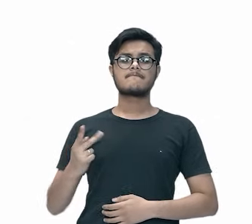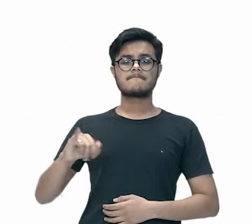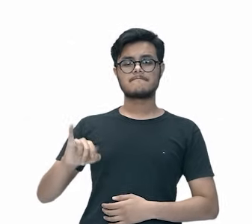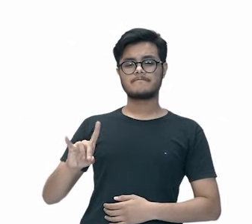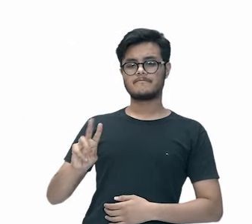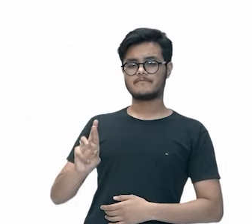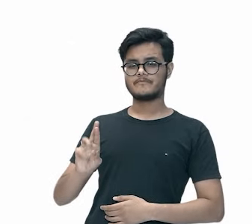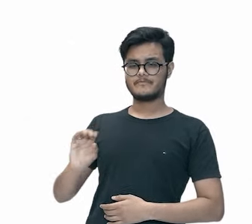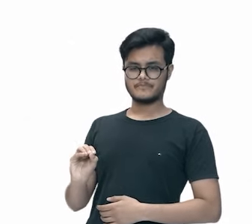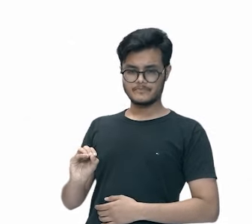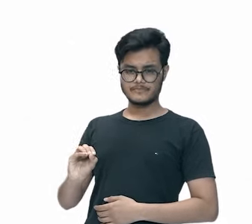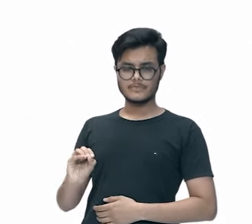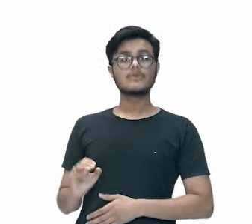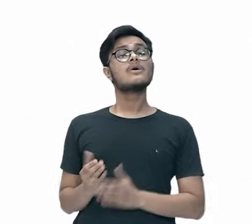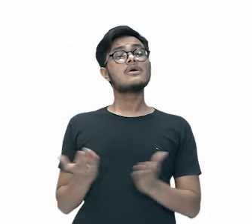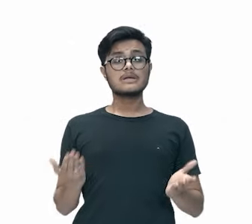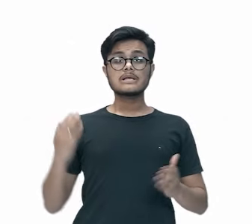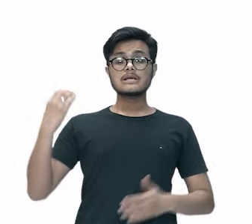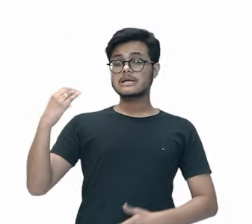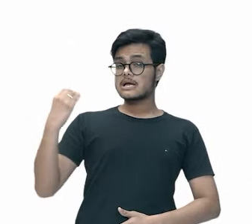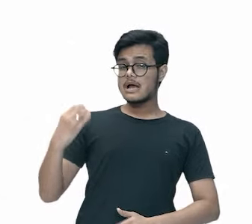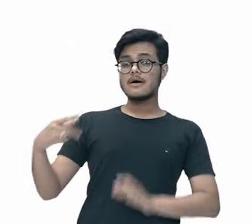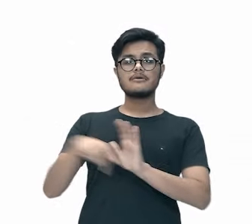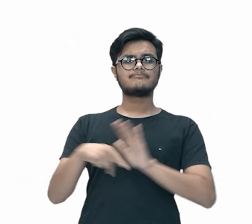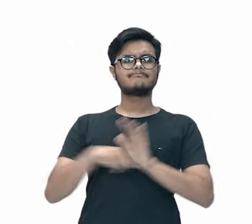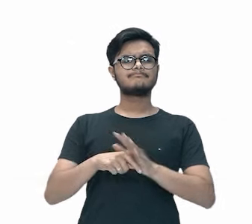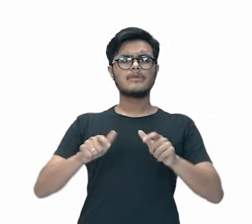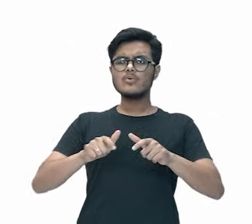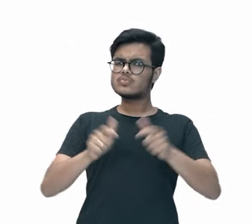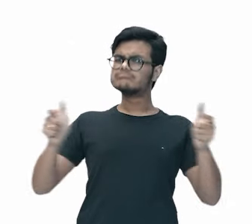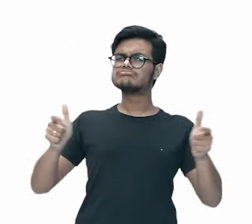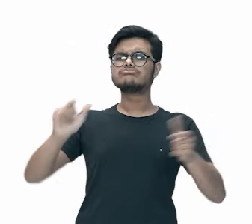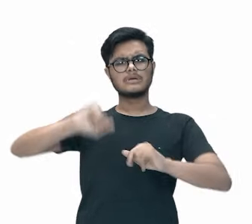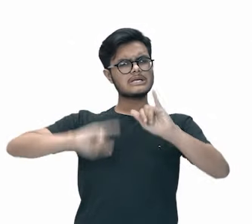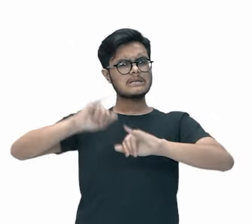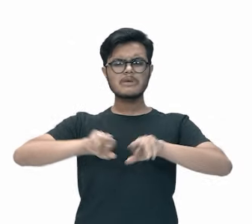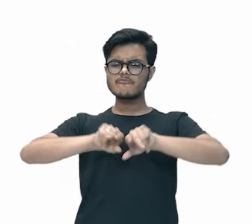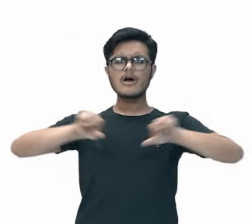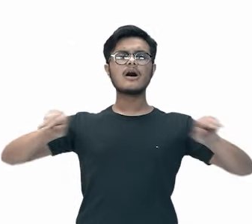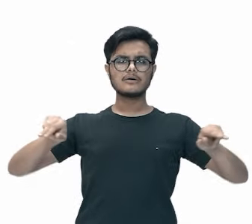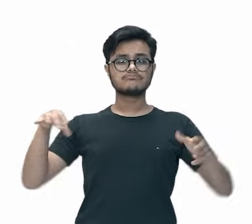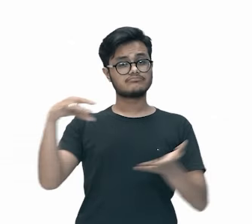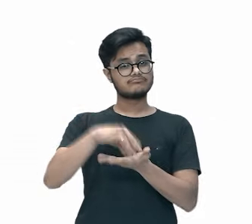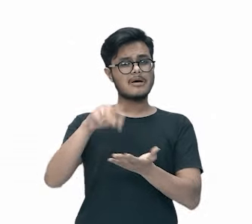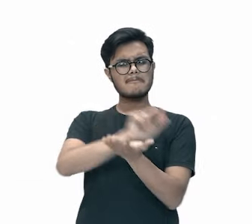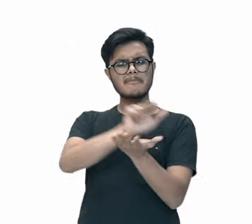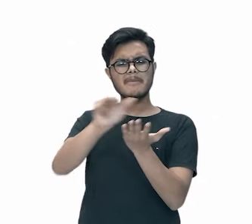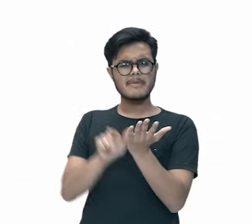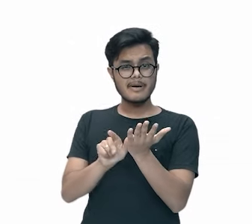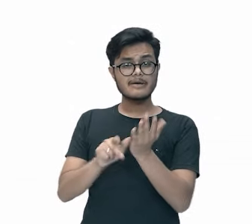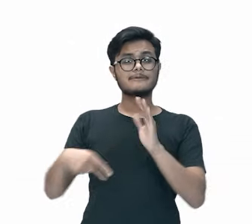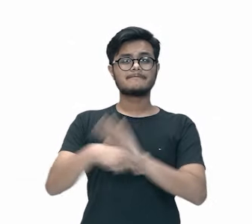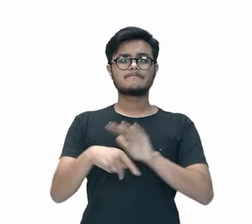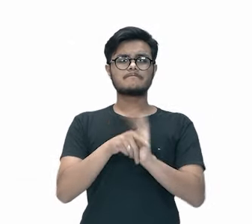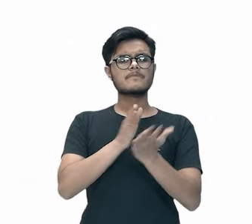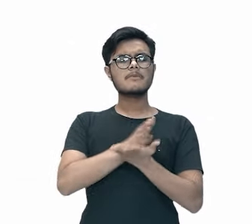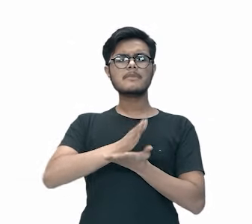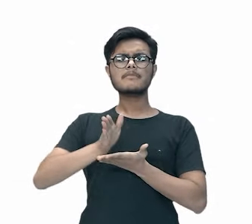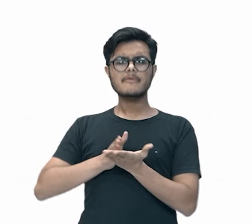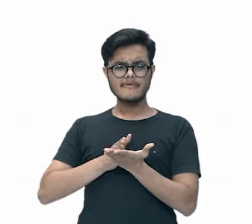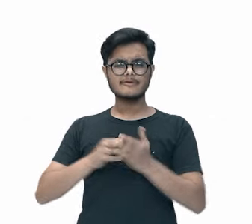funções orgânicas e é um grupo bem grande de substâncias, tá bom? É um grupo formado ali por